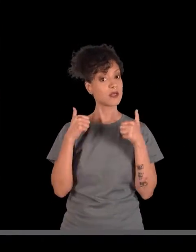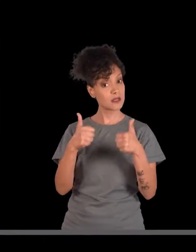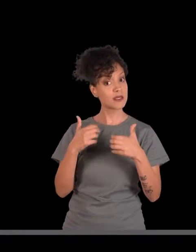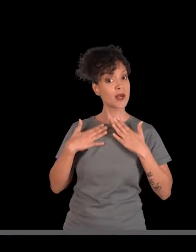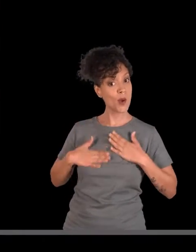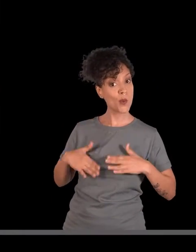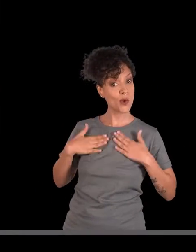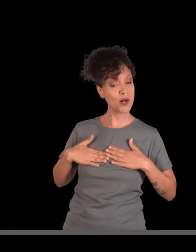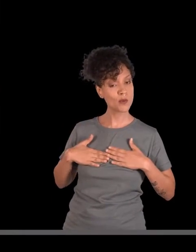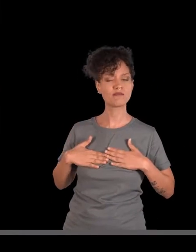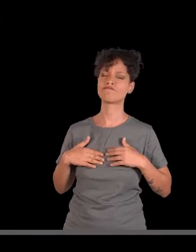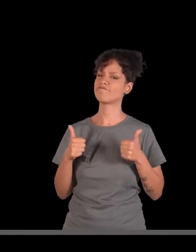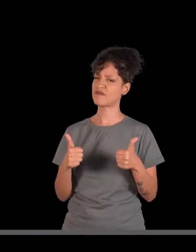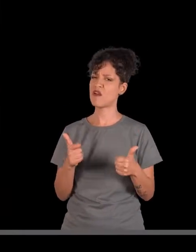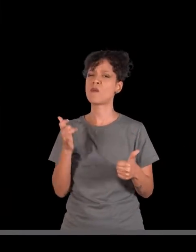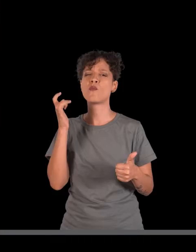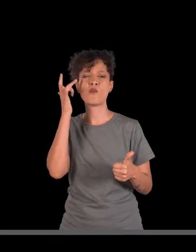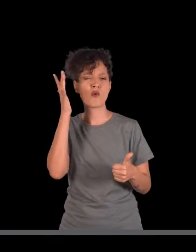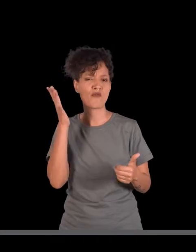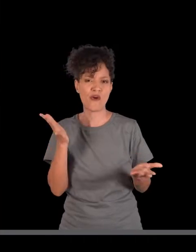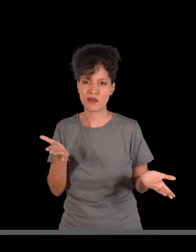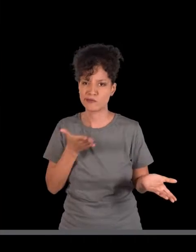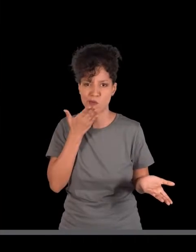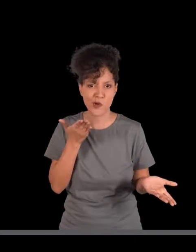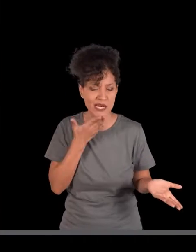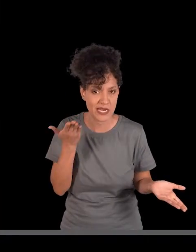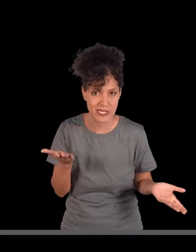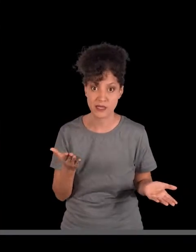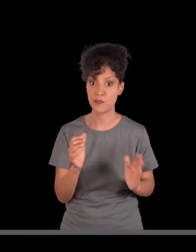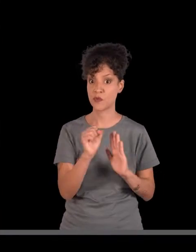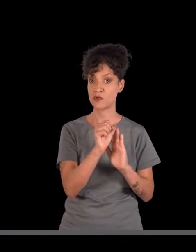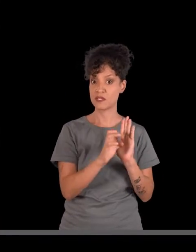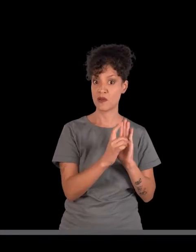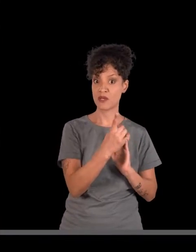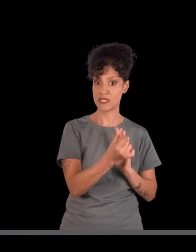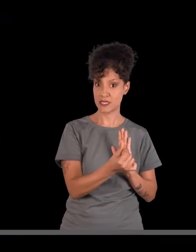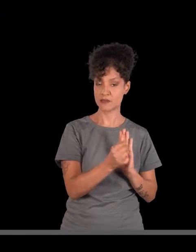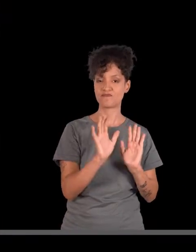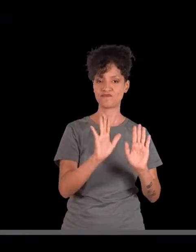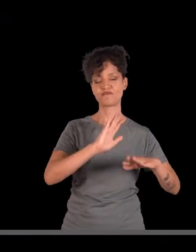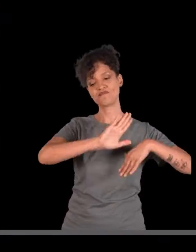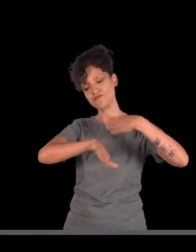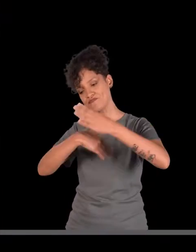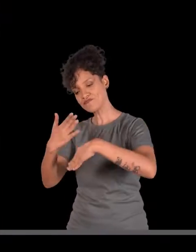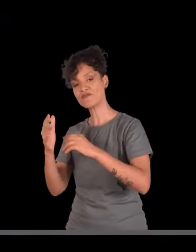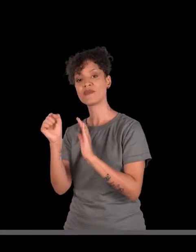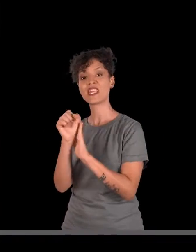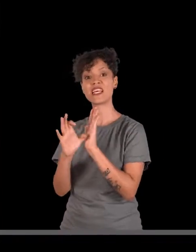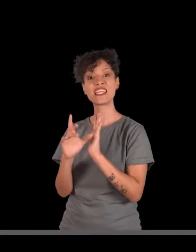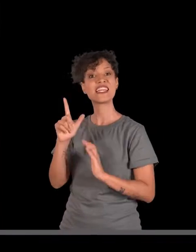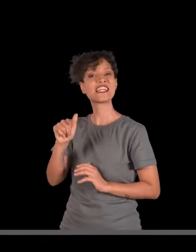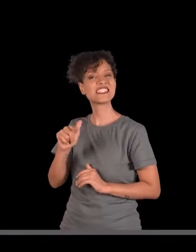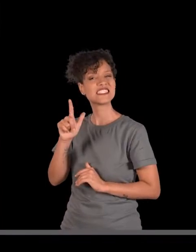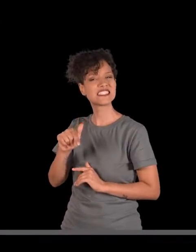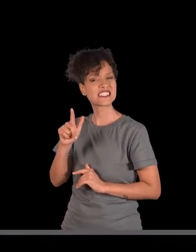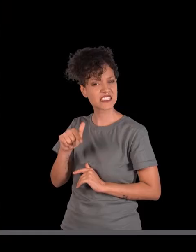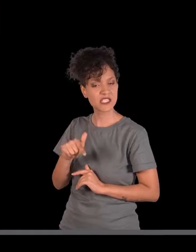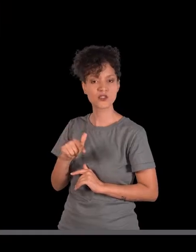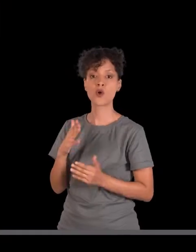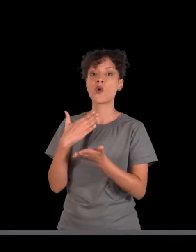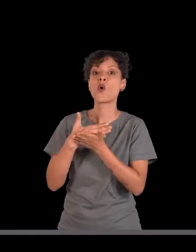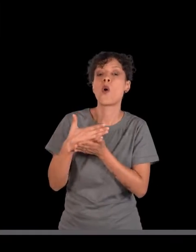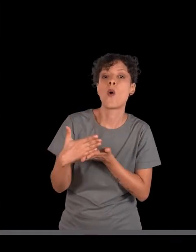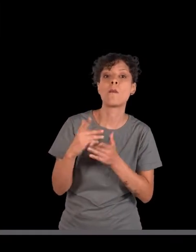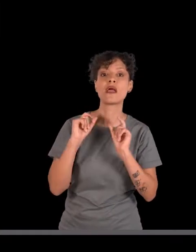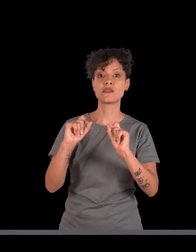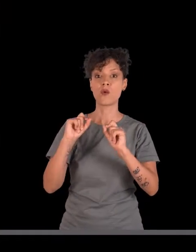colônia. Tranquilo? Moleza, século XVI. No século XVII se inicia um